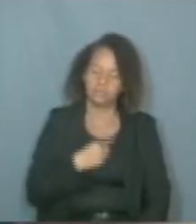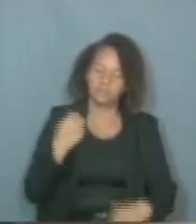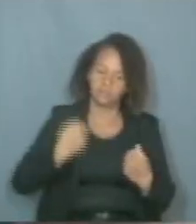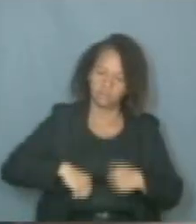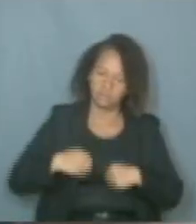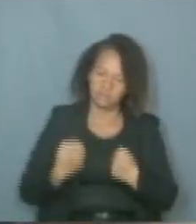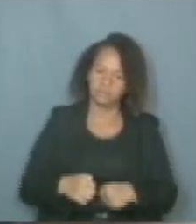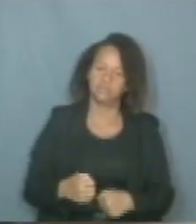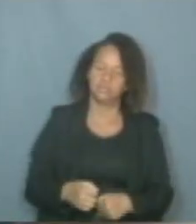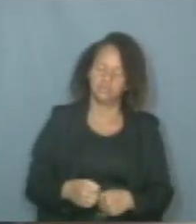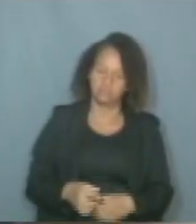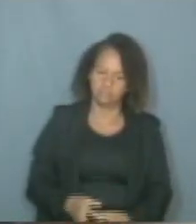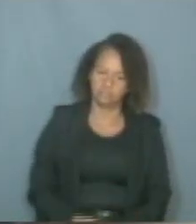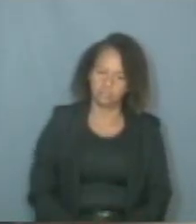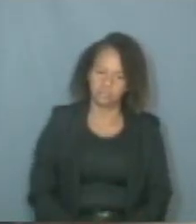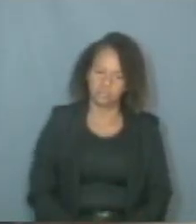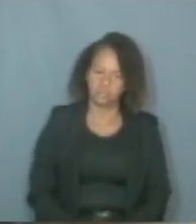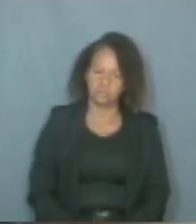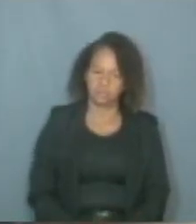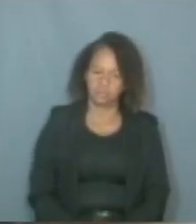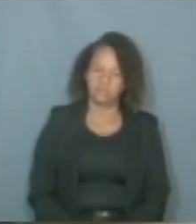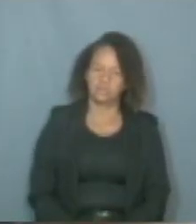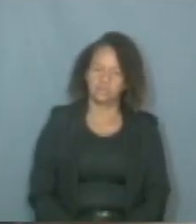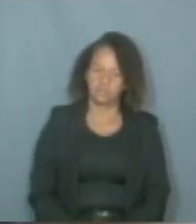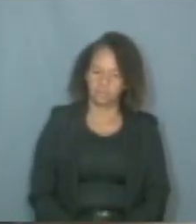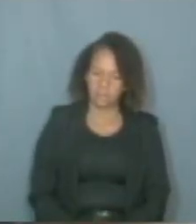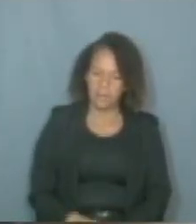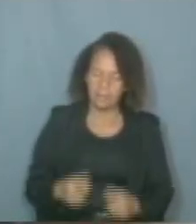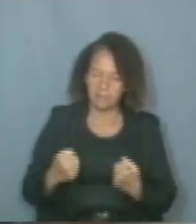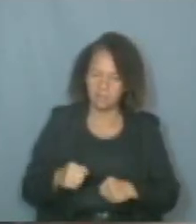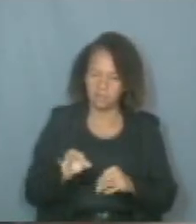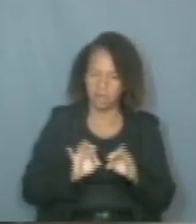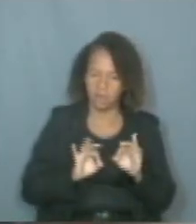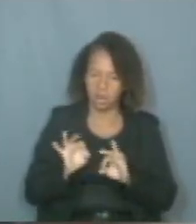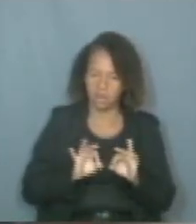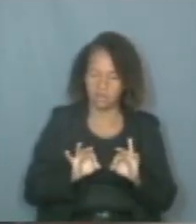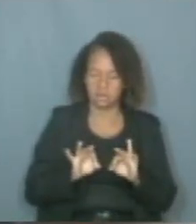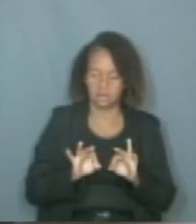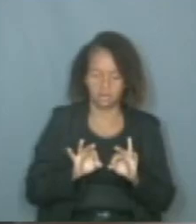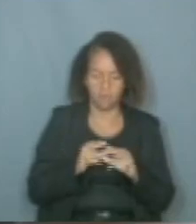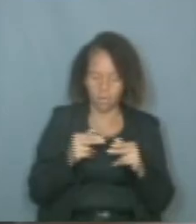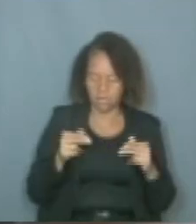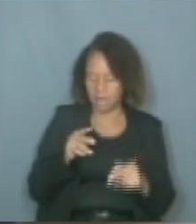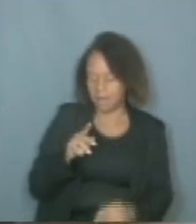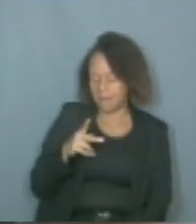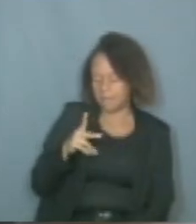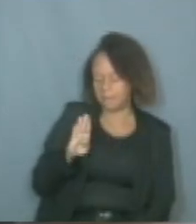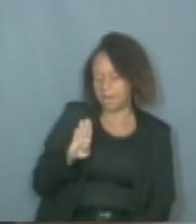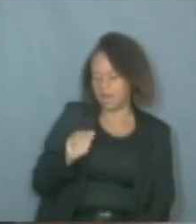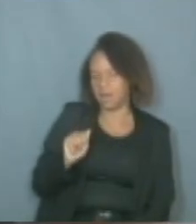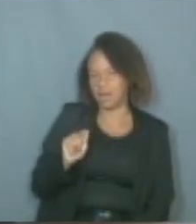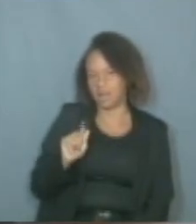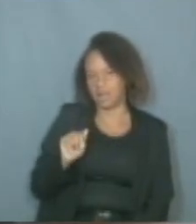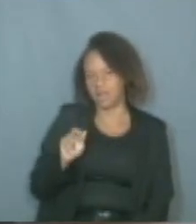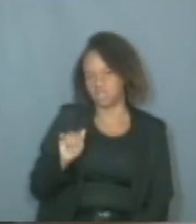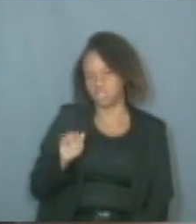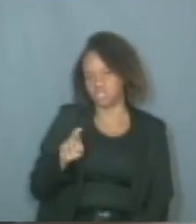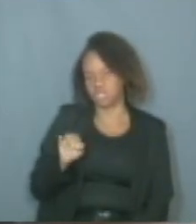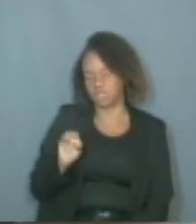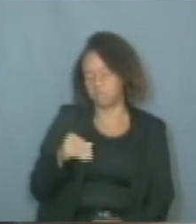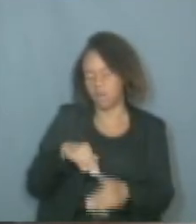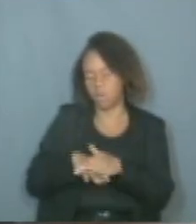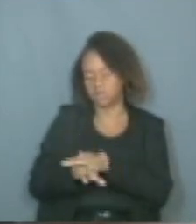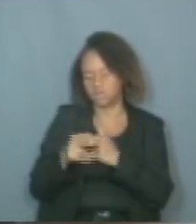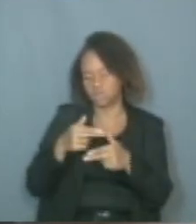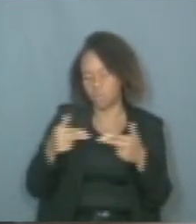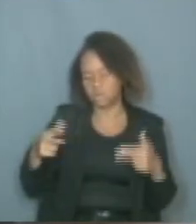de bagageiros nas ruas para que as pessoas em situação de rua possam guardar os seus pertences e os